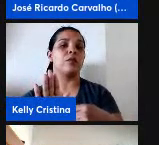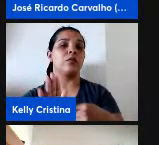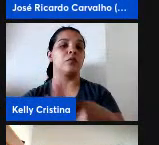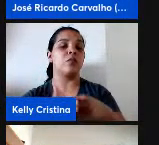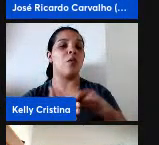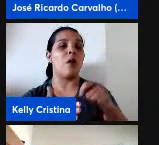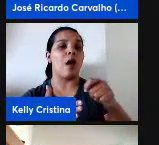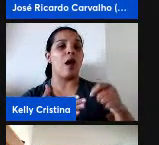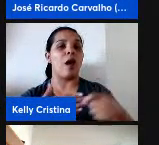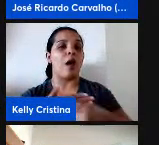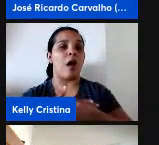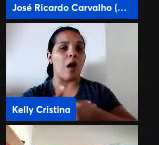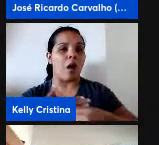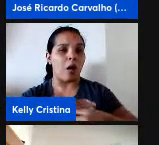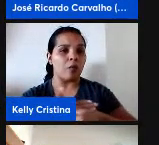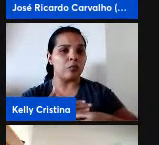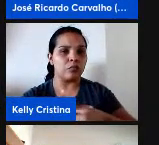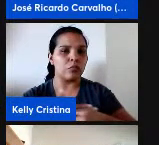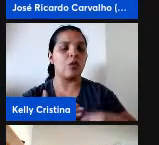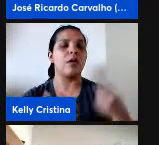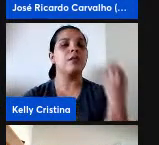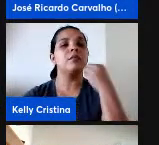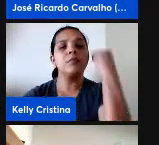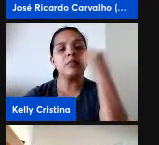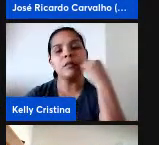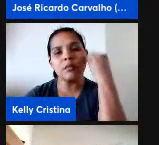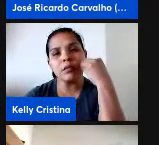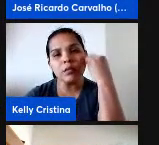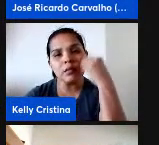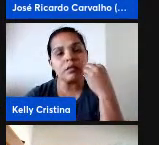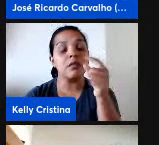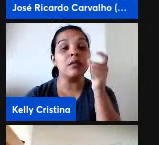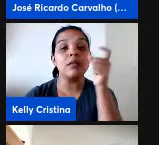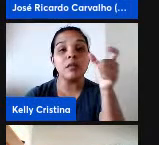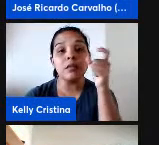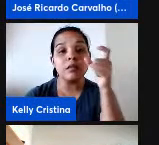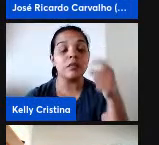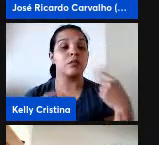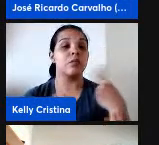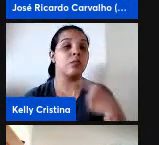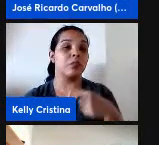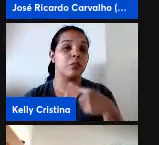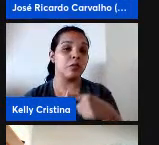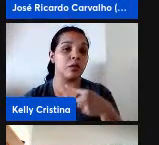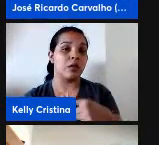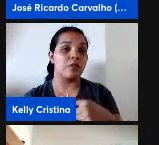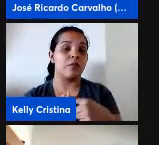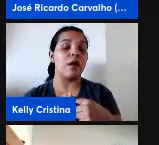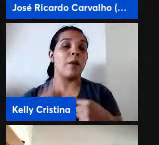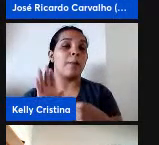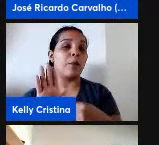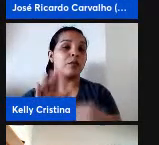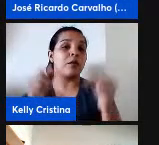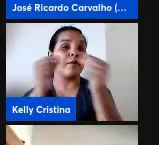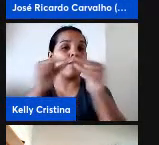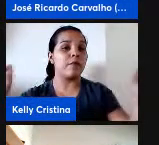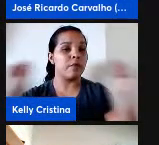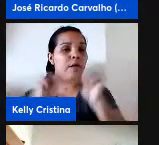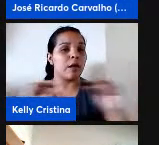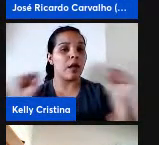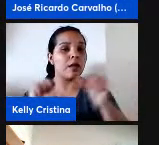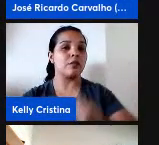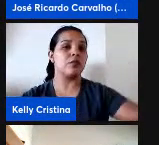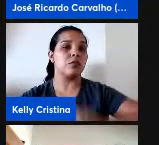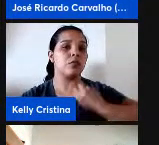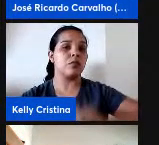Mas é uma experiência muito interessante, porque ele vai pegar frases, períodos dos poemas de